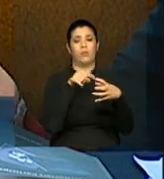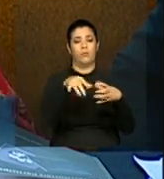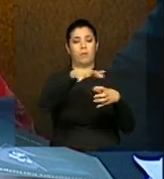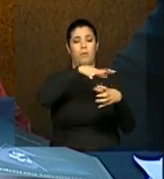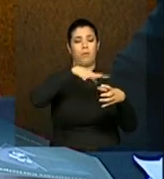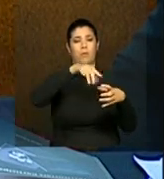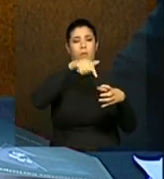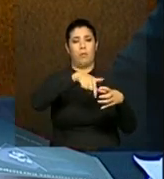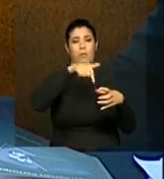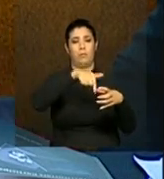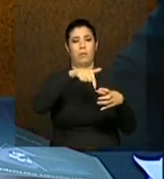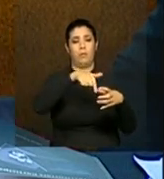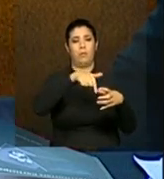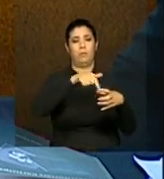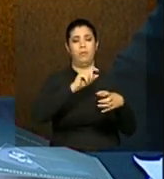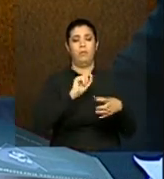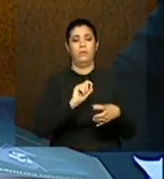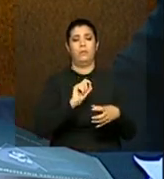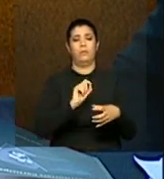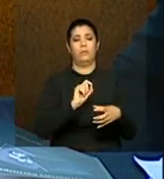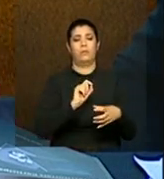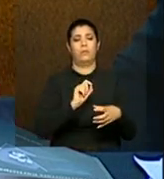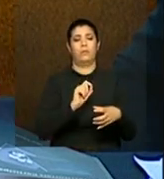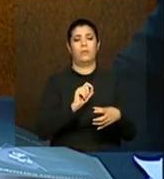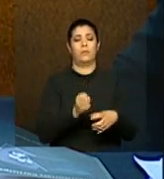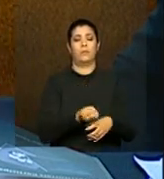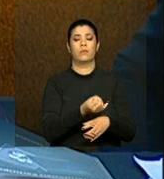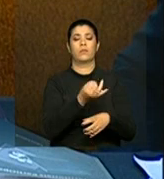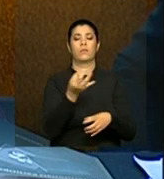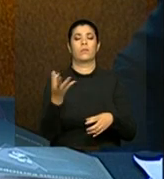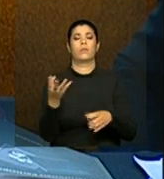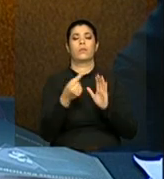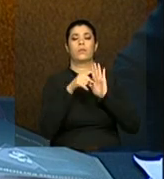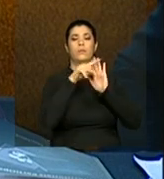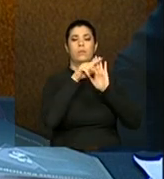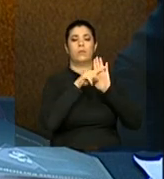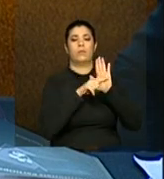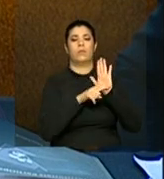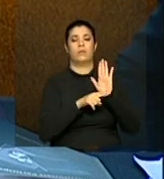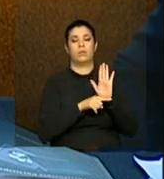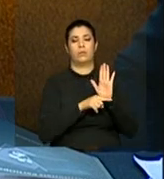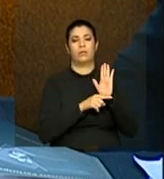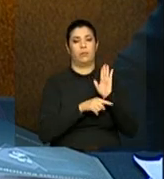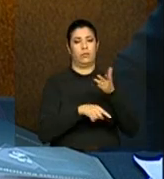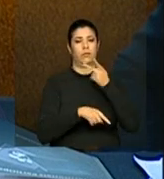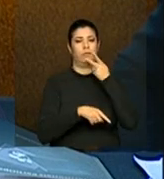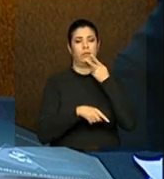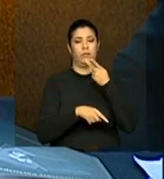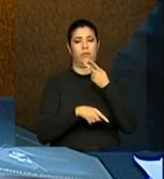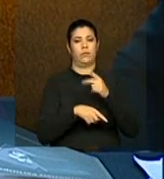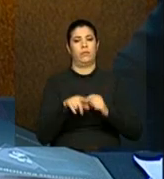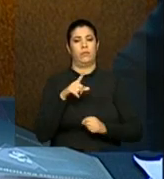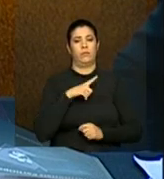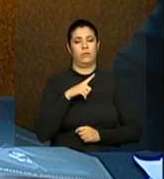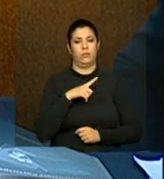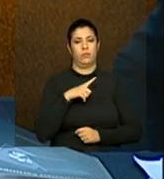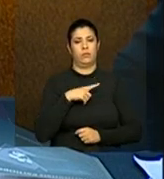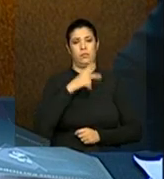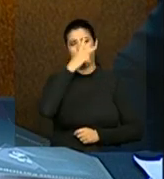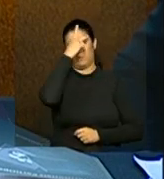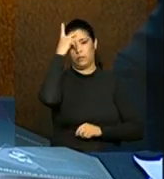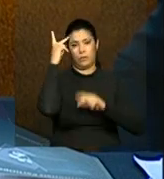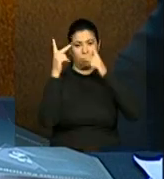campo, eh, que eu enumerei aqui eh de